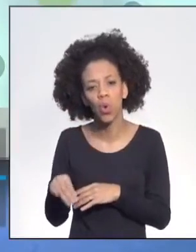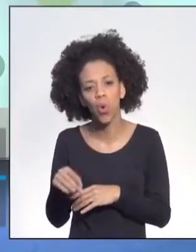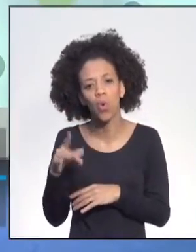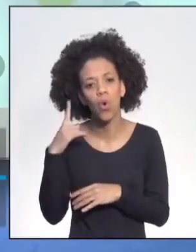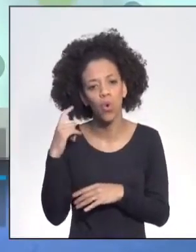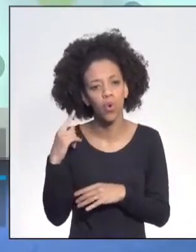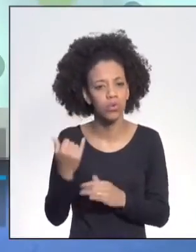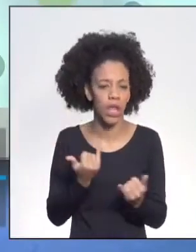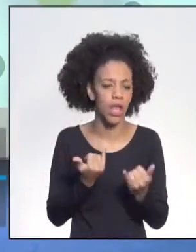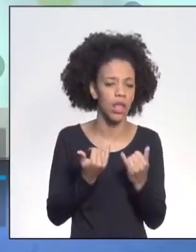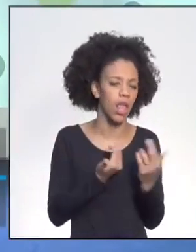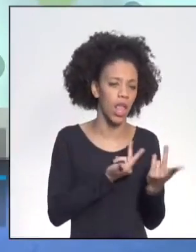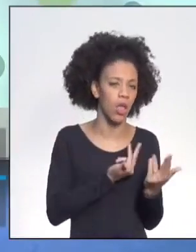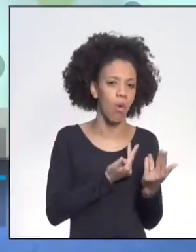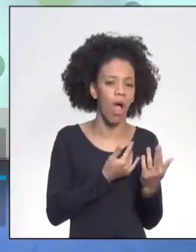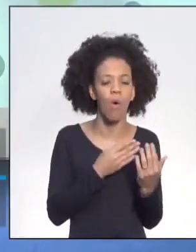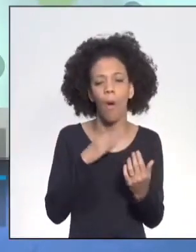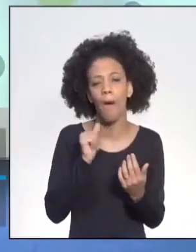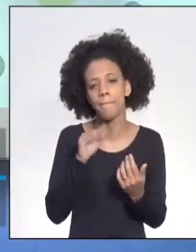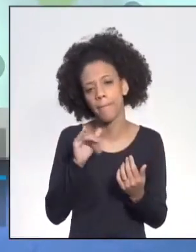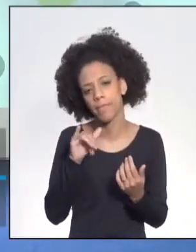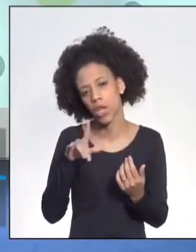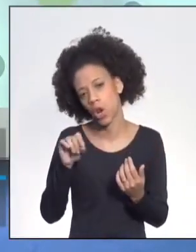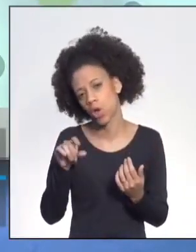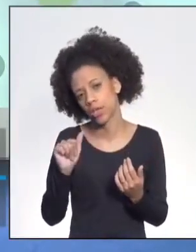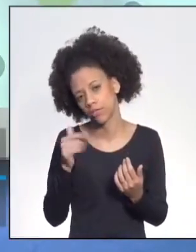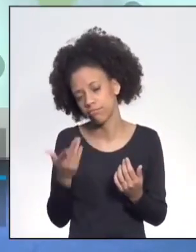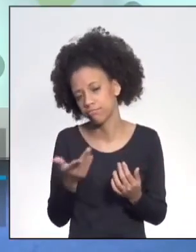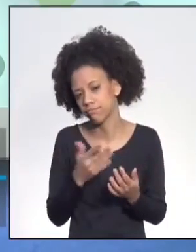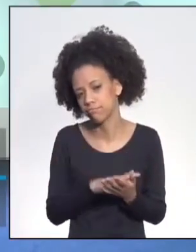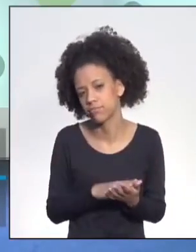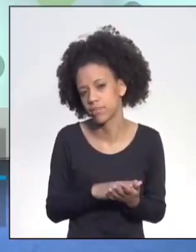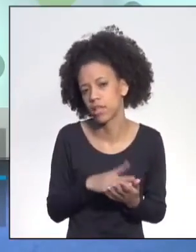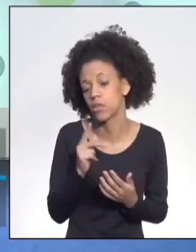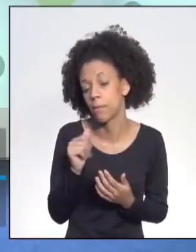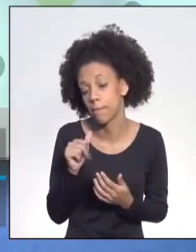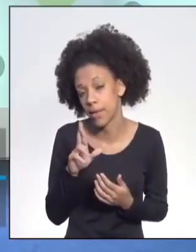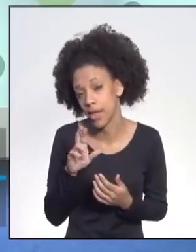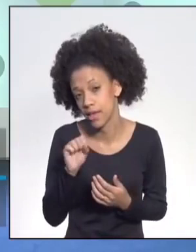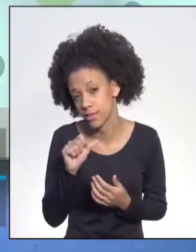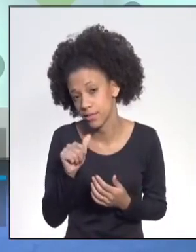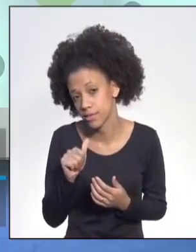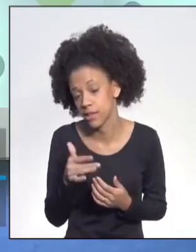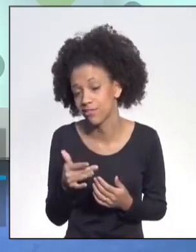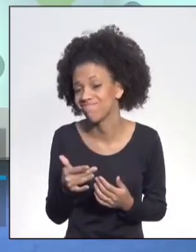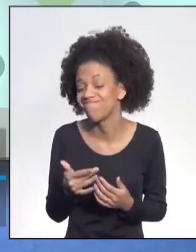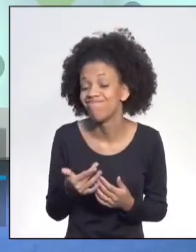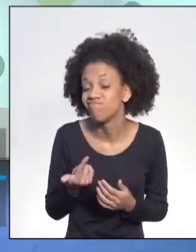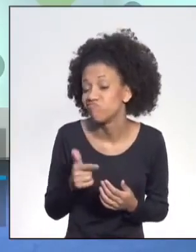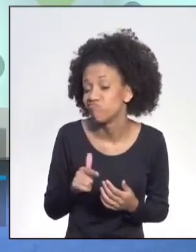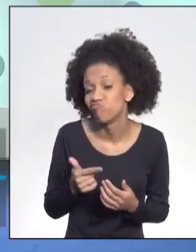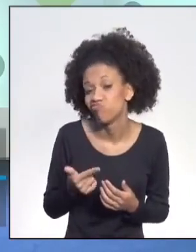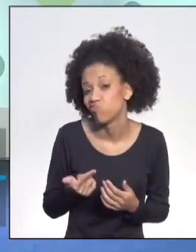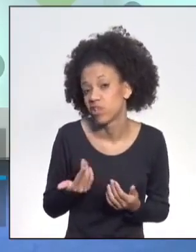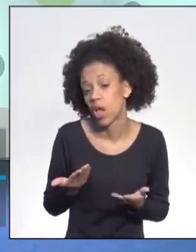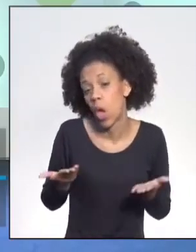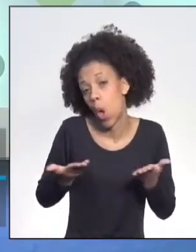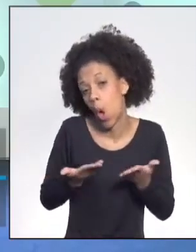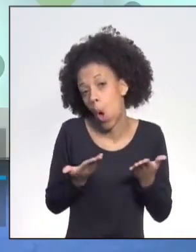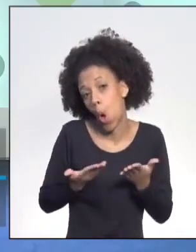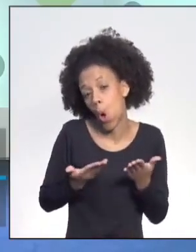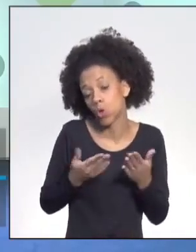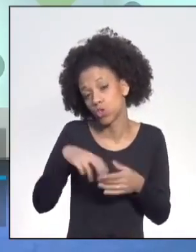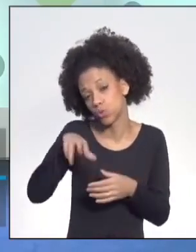com o idioma acadiano, lá, dos persas, não existe mais. Hoje, o